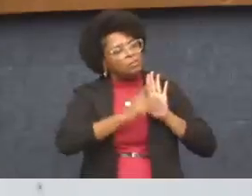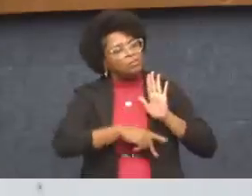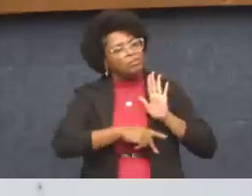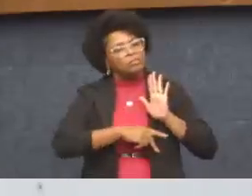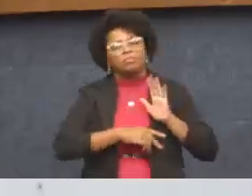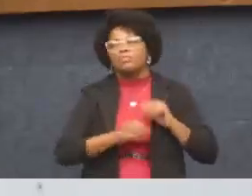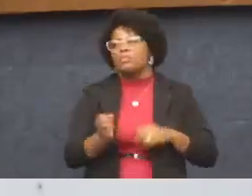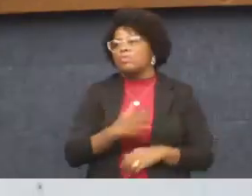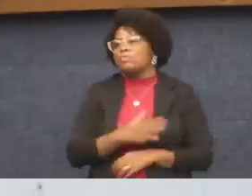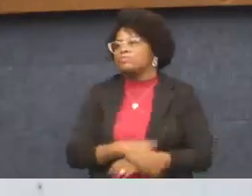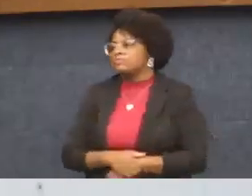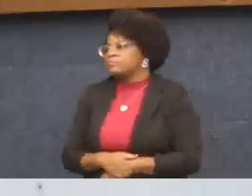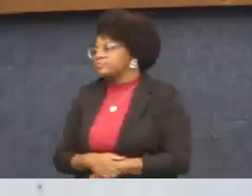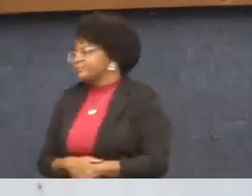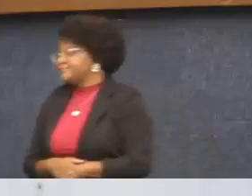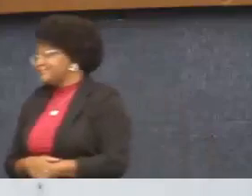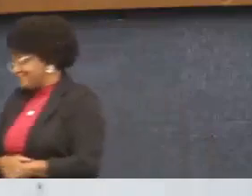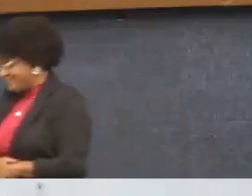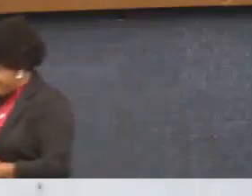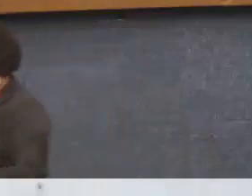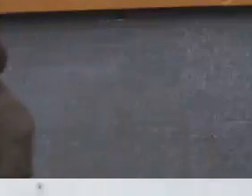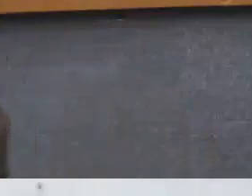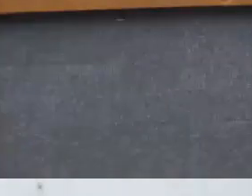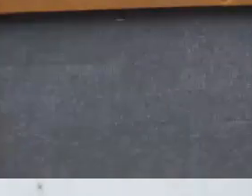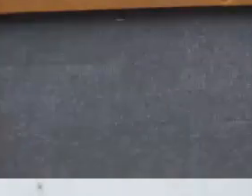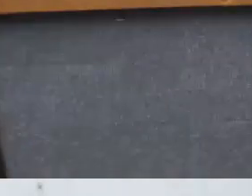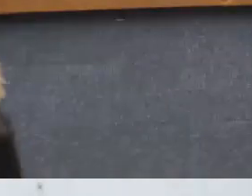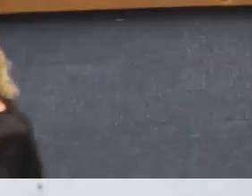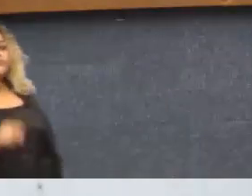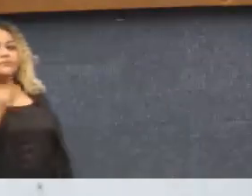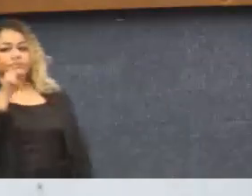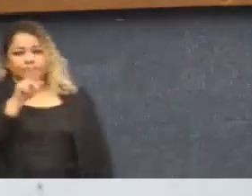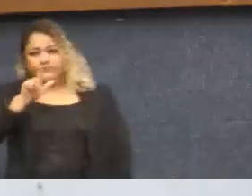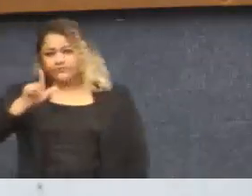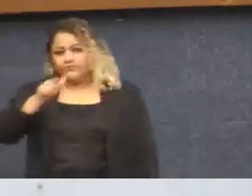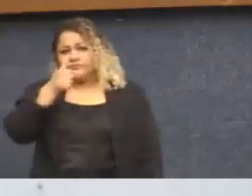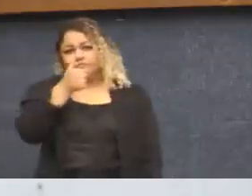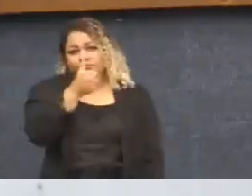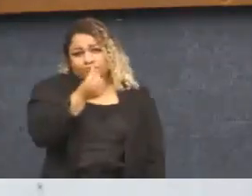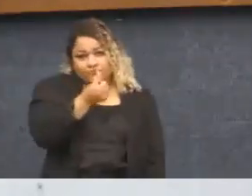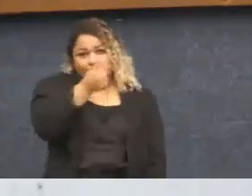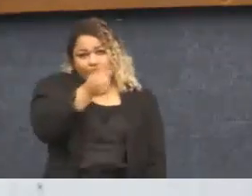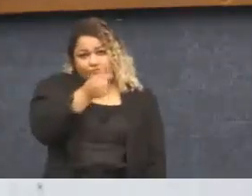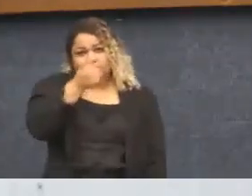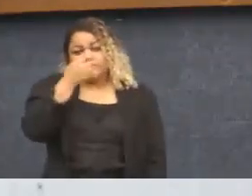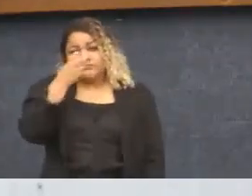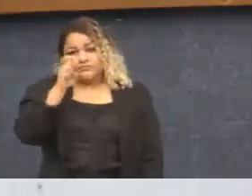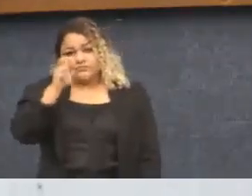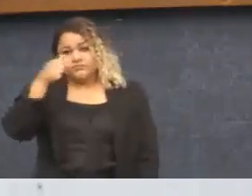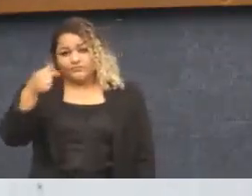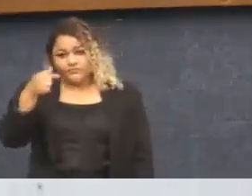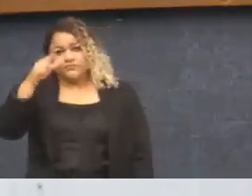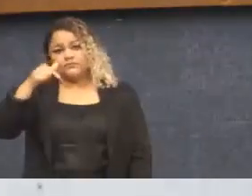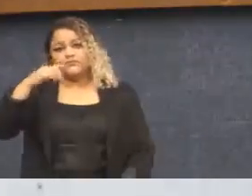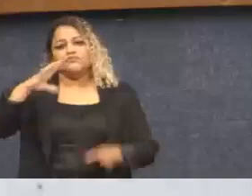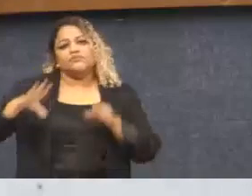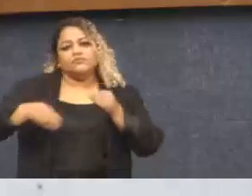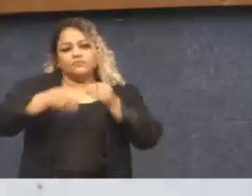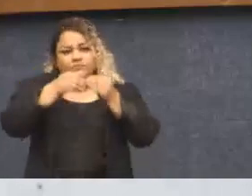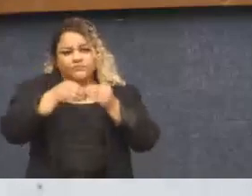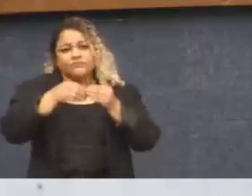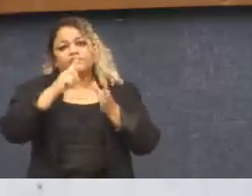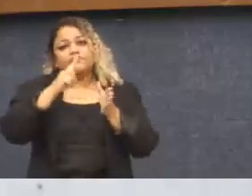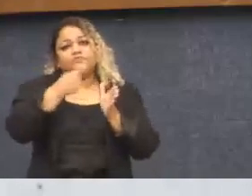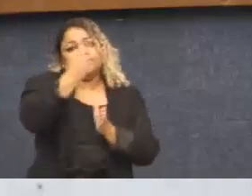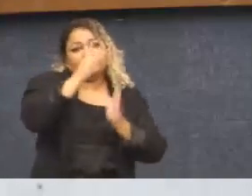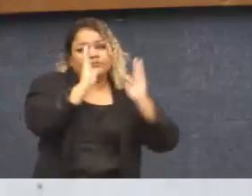próximo projeto em pauta. Projeto de lei 757/2023, primeiro turno, emenda, cria cargos na